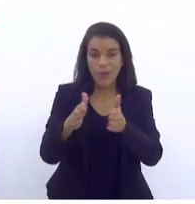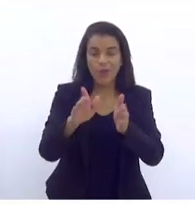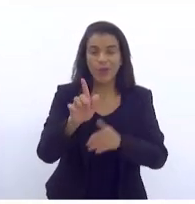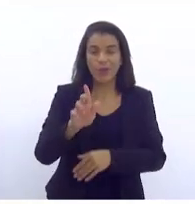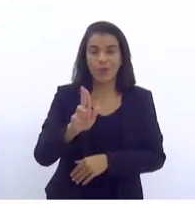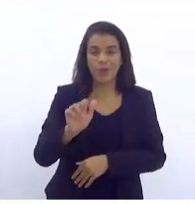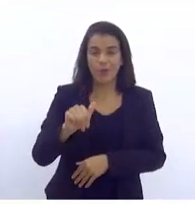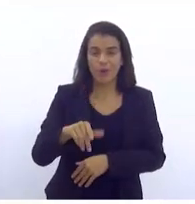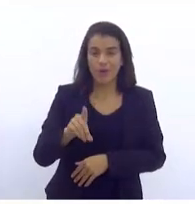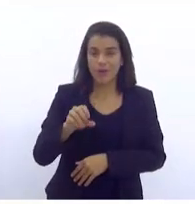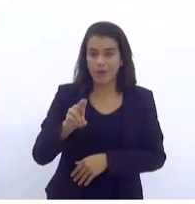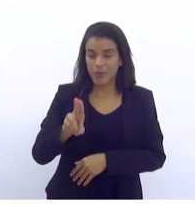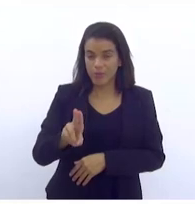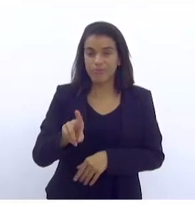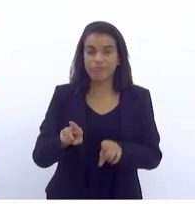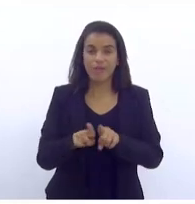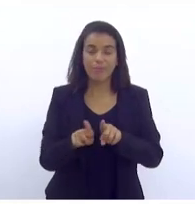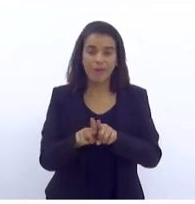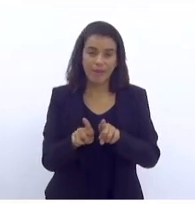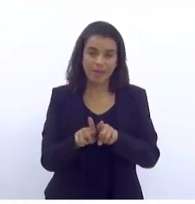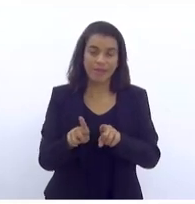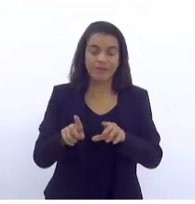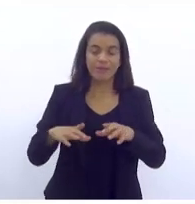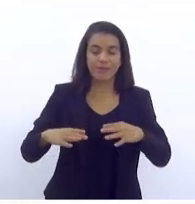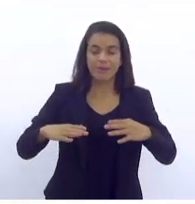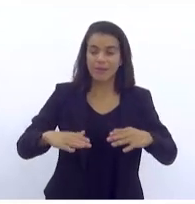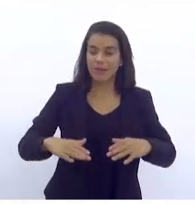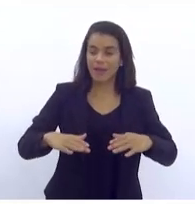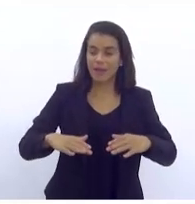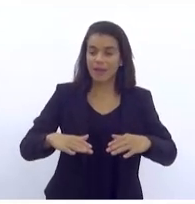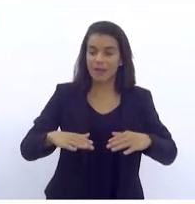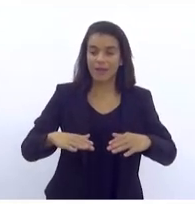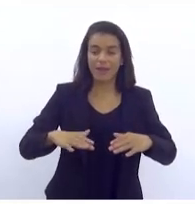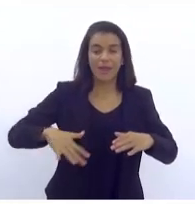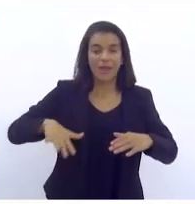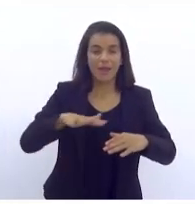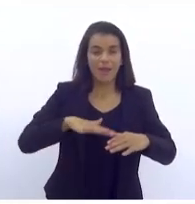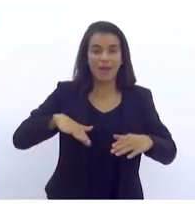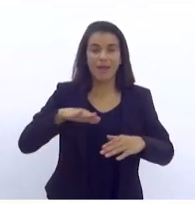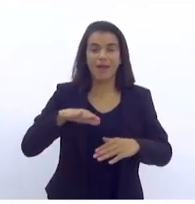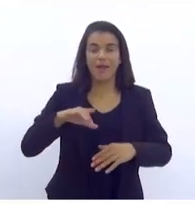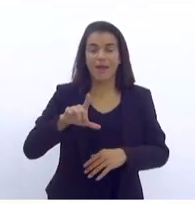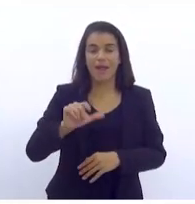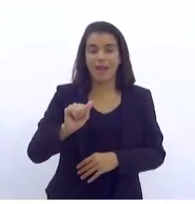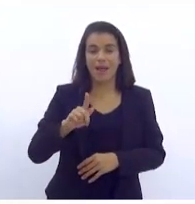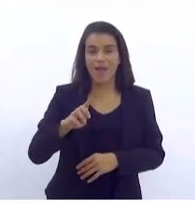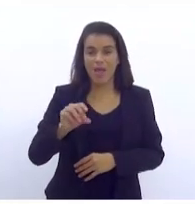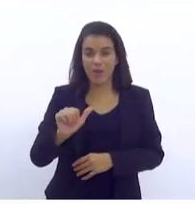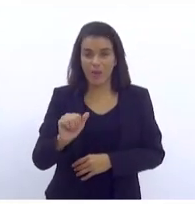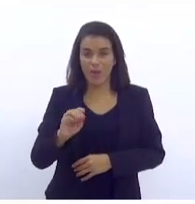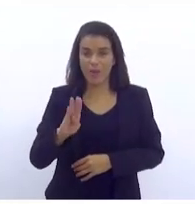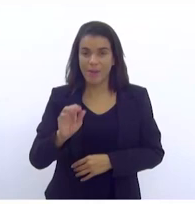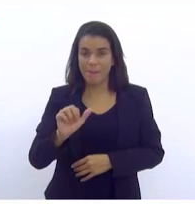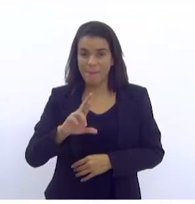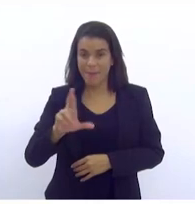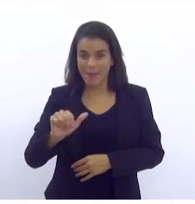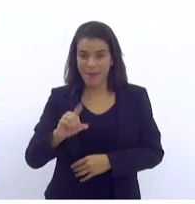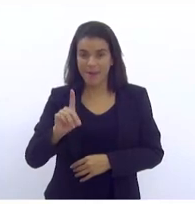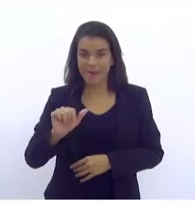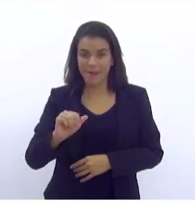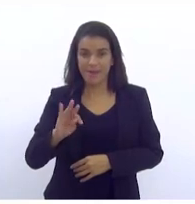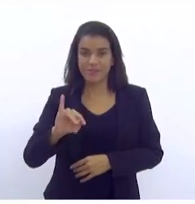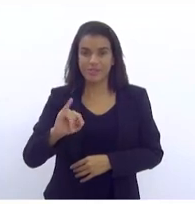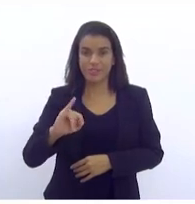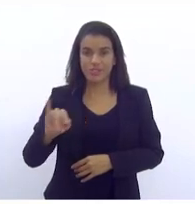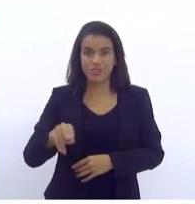Barra da Tijuca Então a gente tem desde a priorização dos investimentos no Guandu que é uma importante Manancial aqui